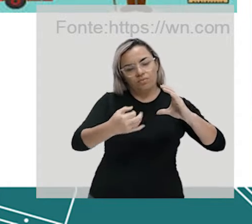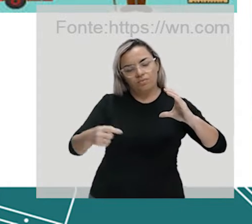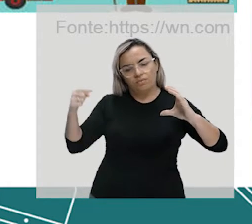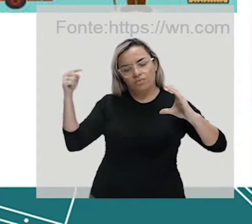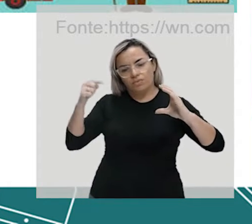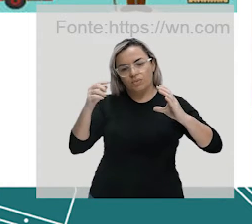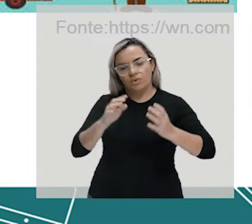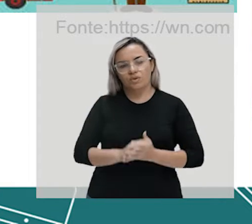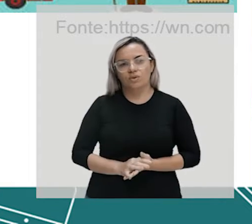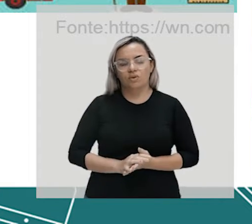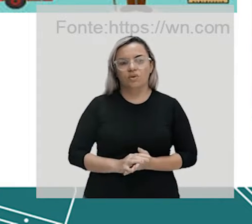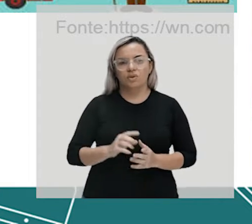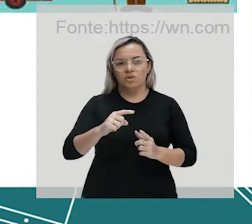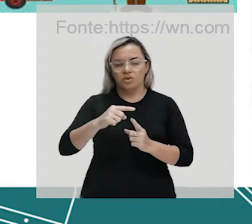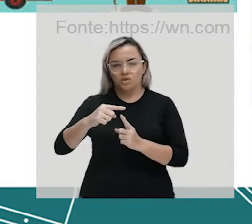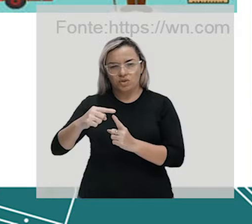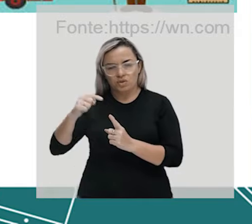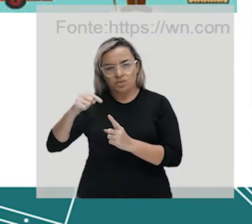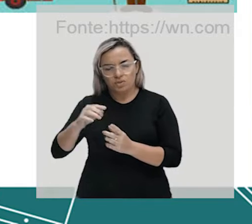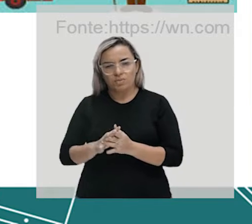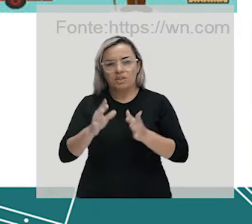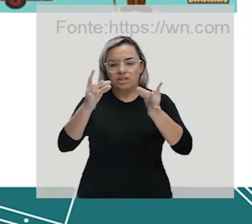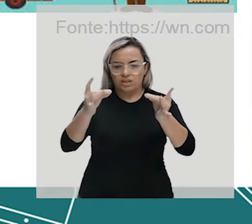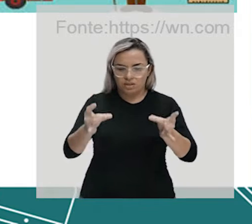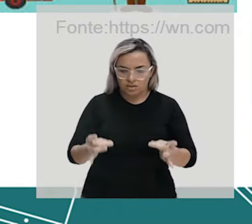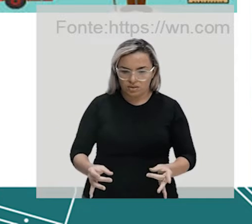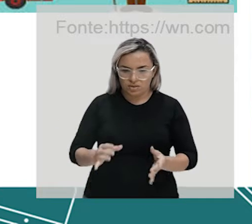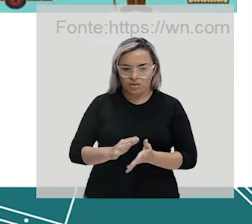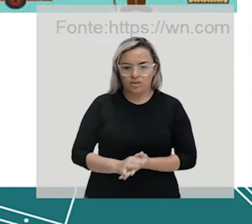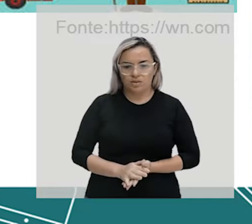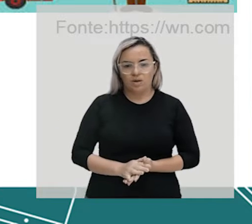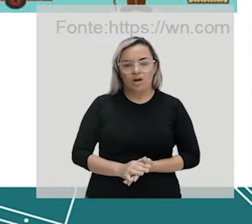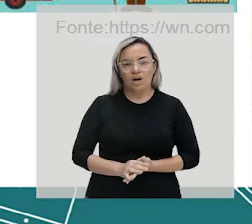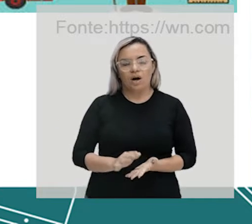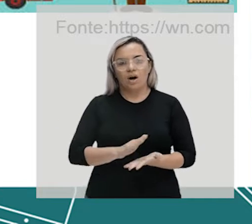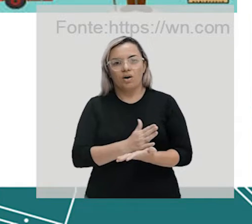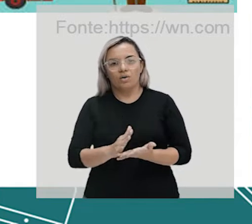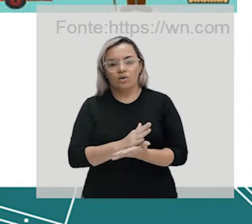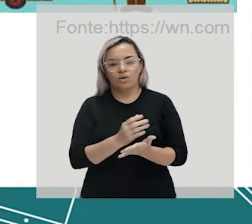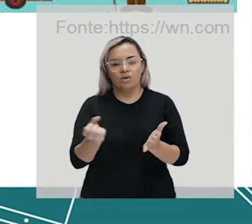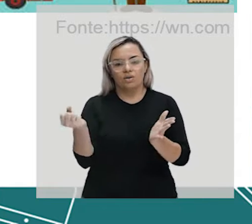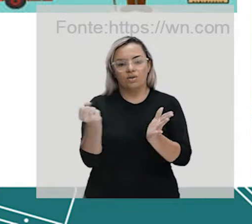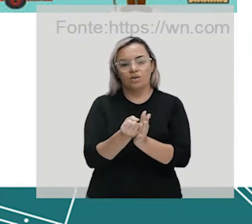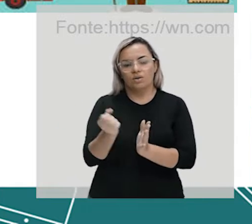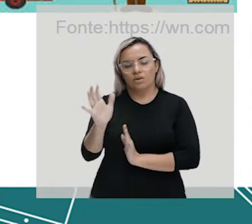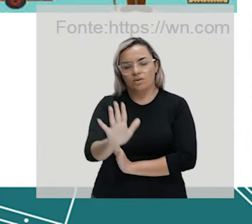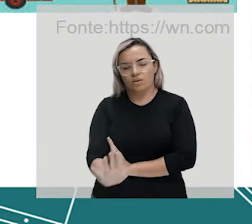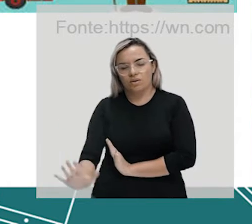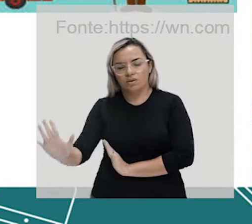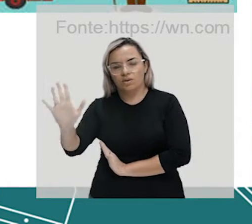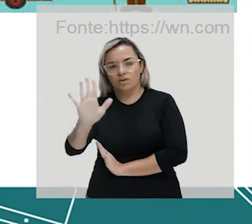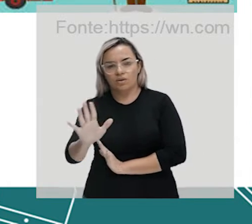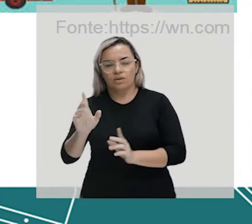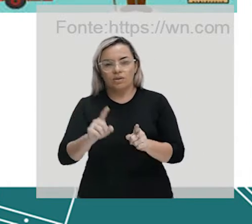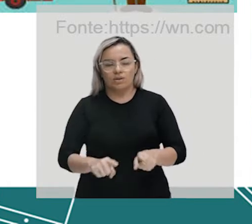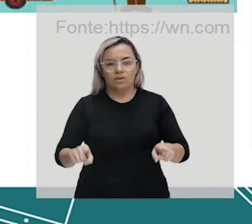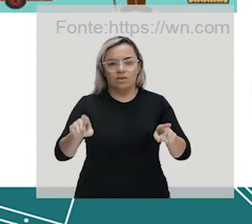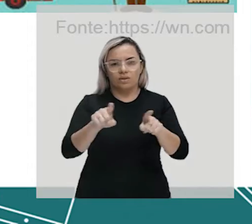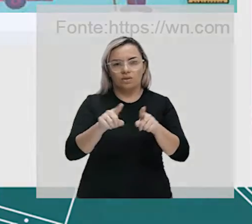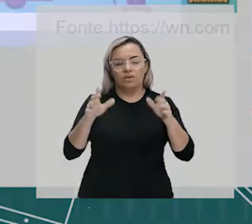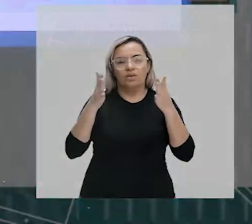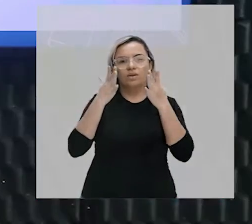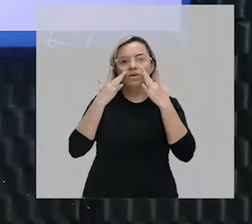típicas e bem marcantes desse povo alguns símbolos nacionais um pouco da arte britânica